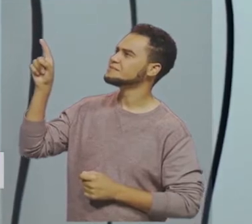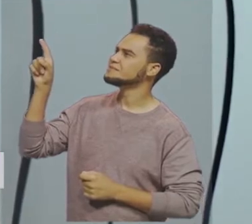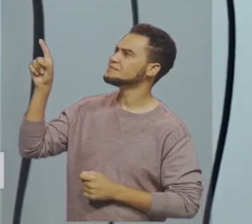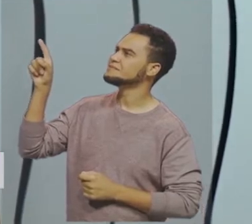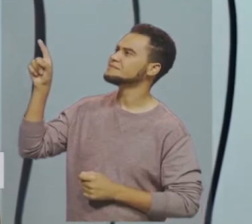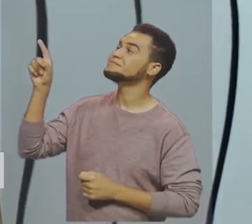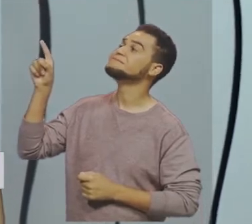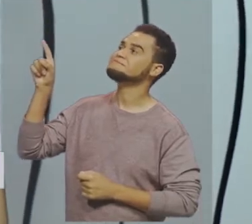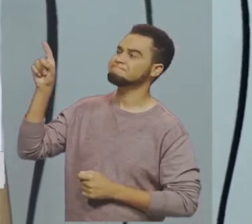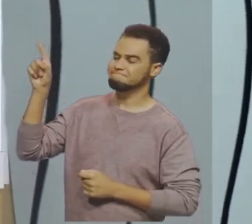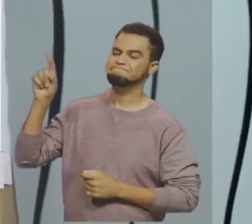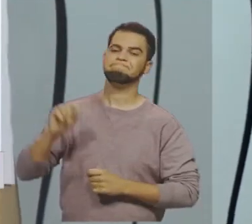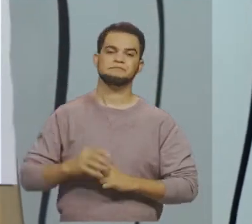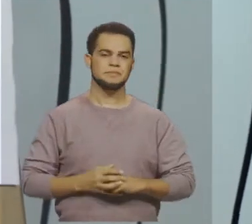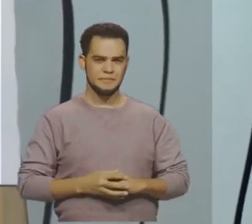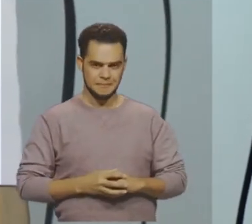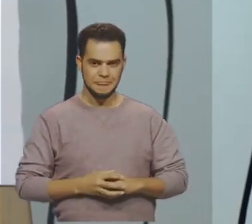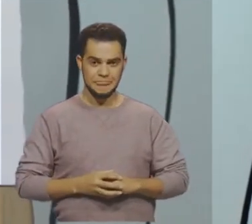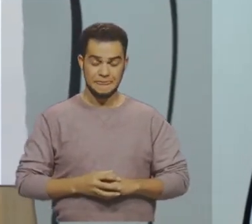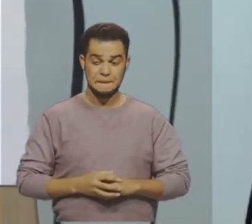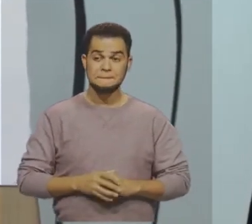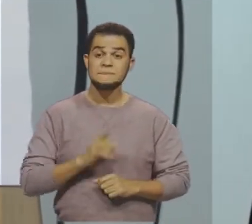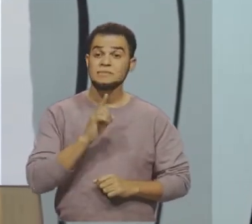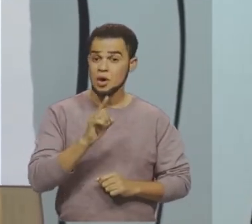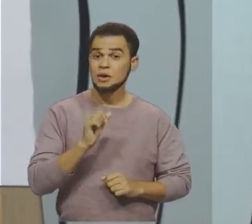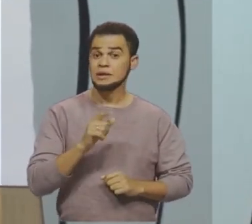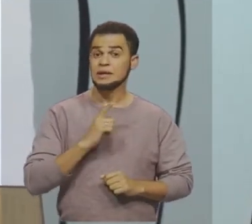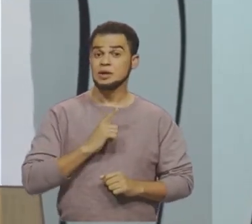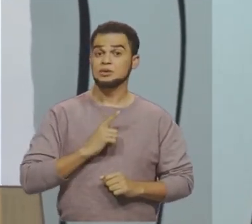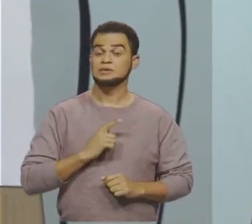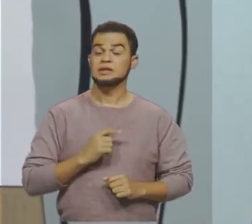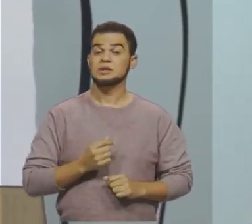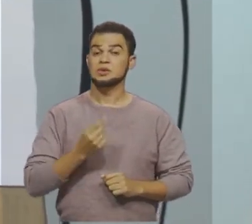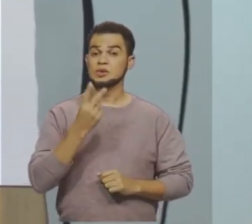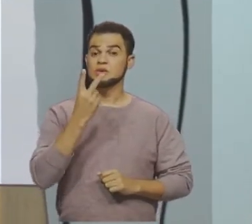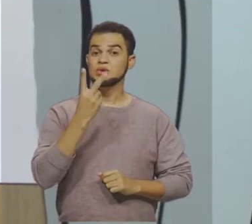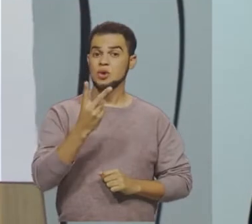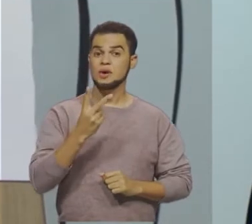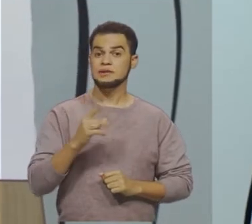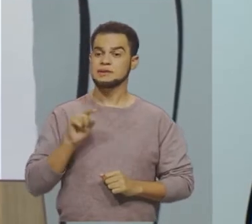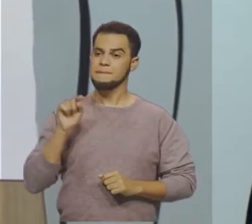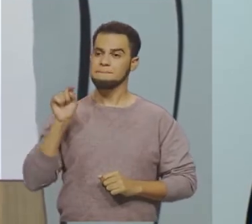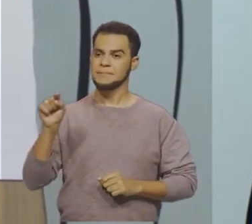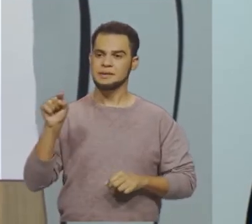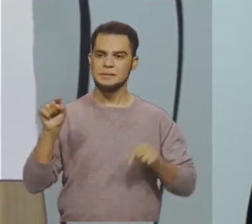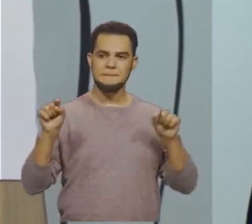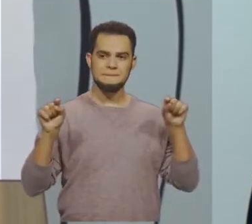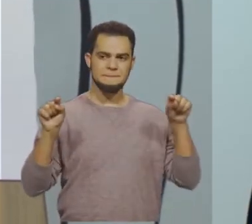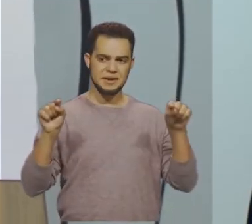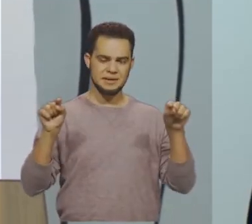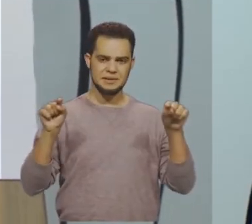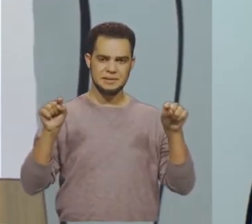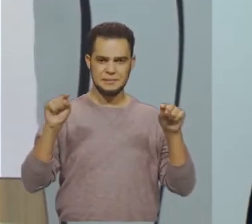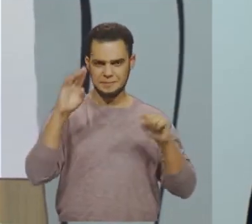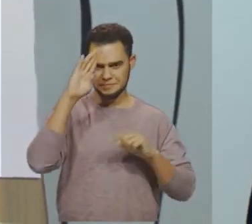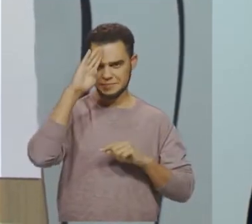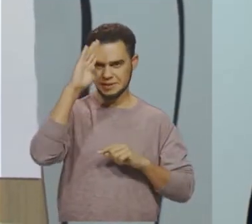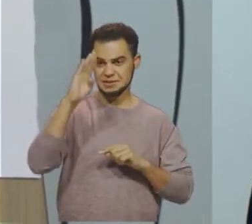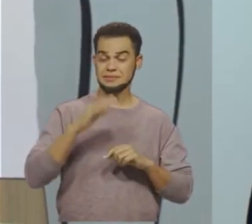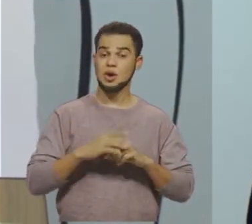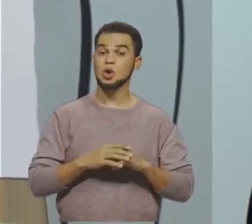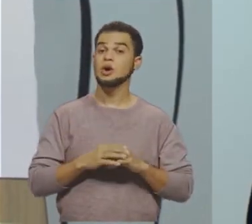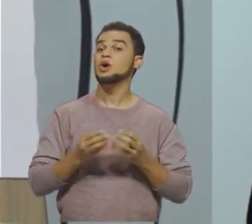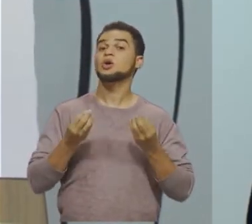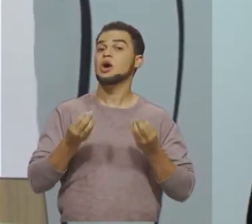Eu tenho os dois eixos principais. Os eixos, né, o eixo